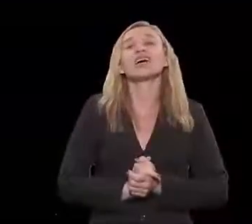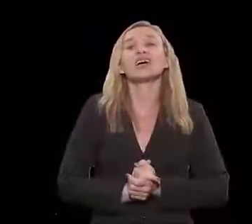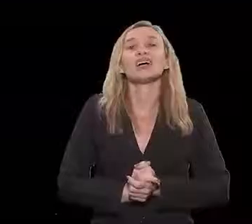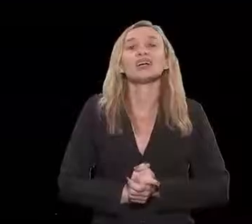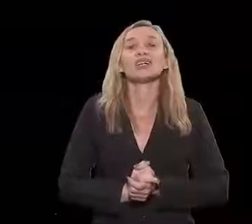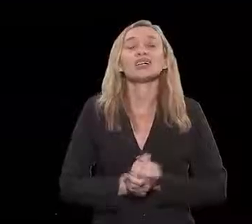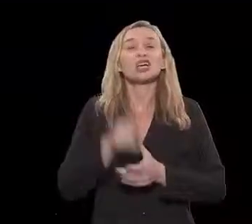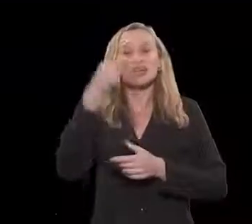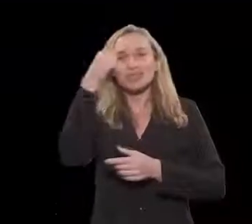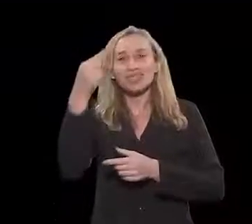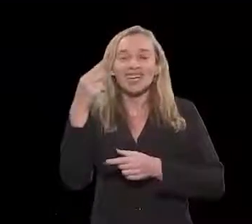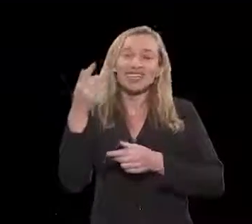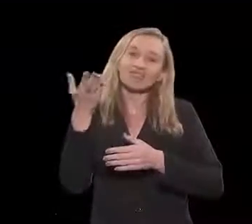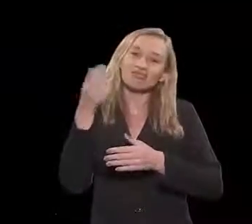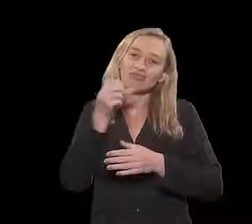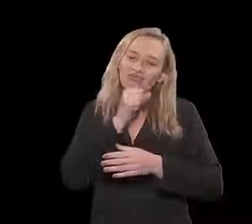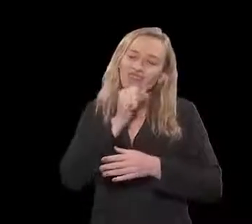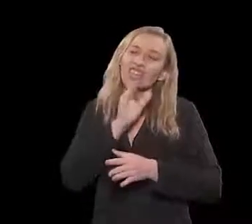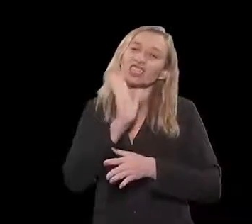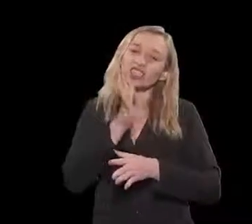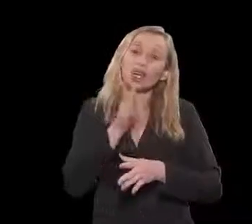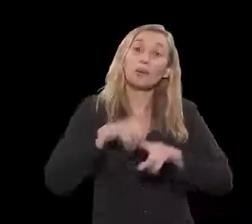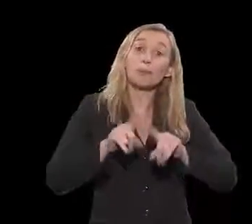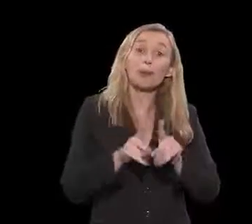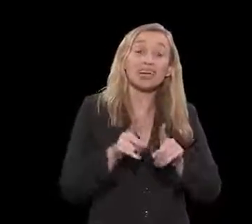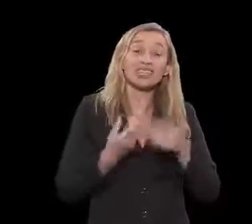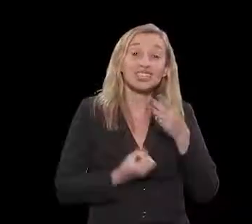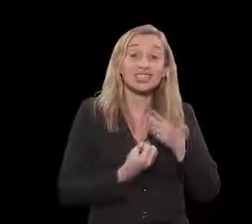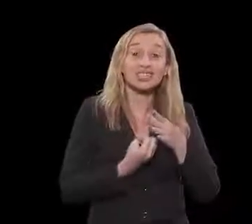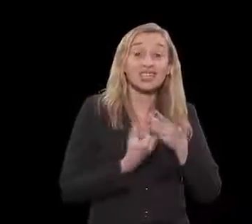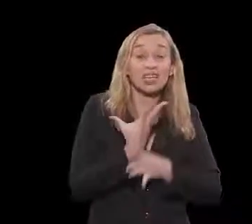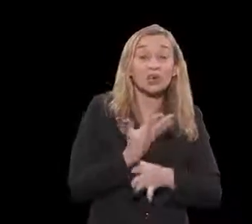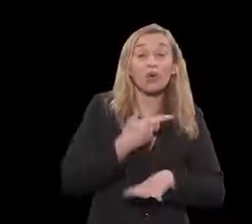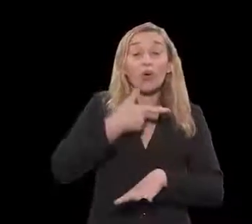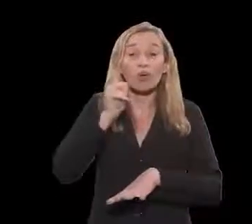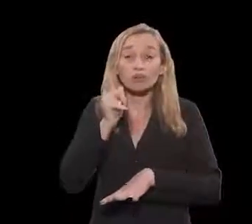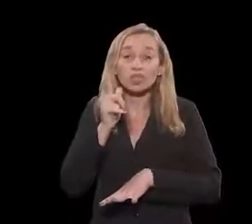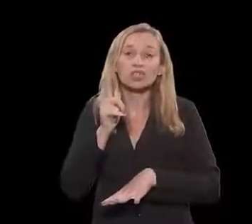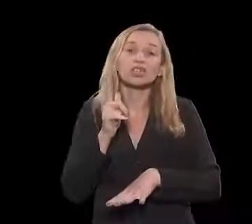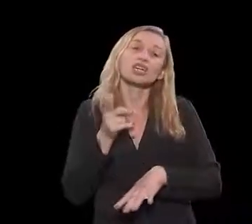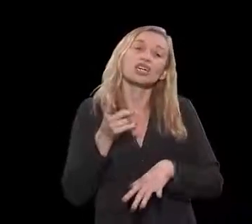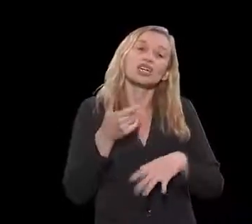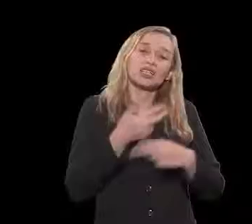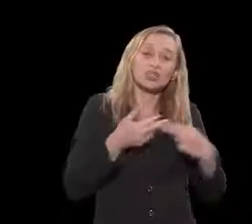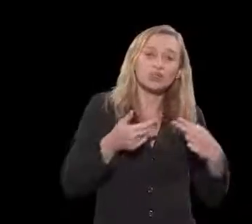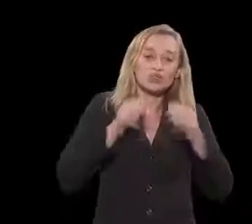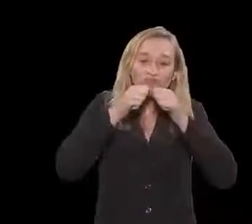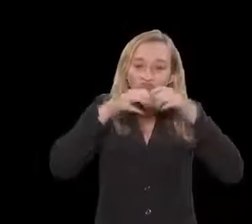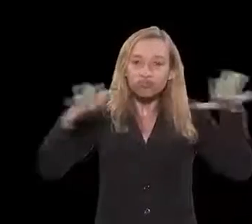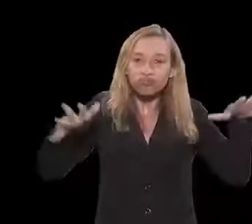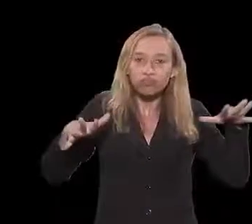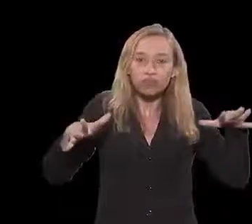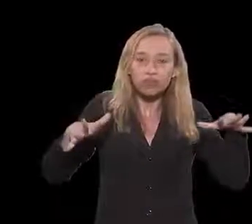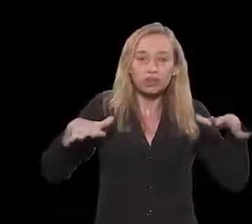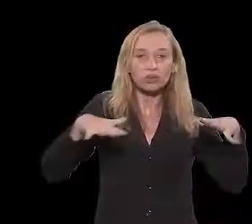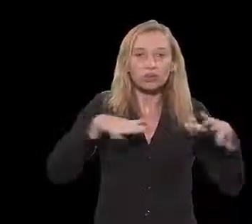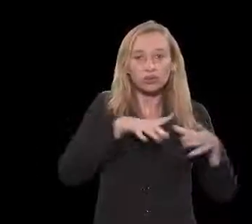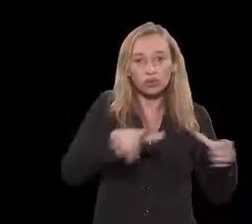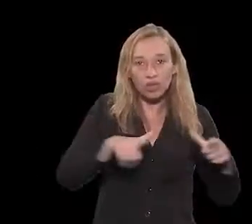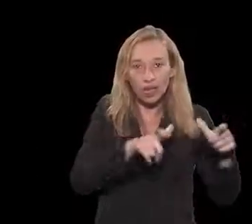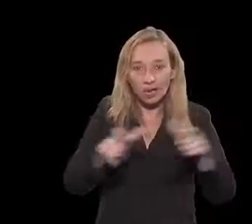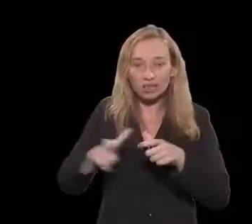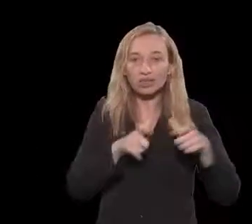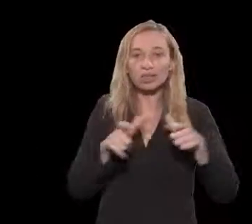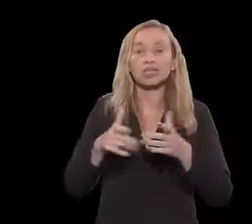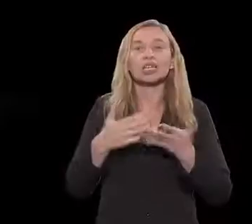sabe? É uma ideia antiga, mas nasceu mesmo ontem. E essa coisa de ampliar os espaços,